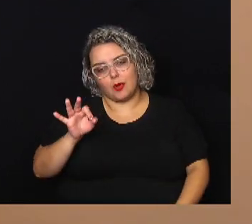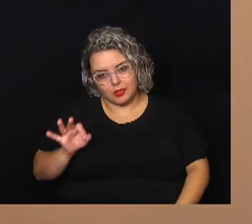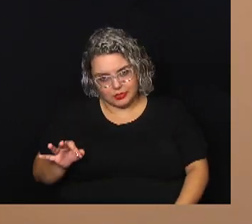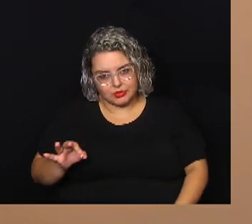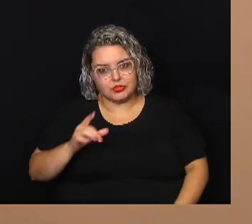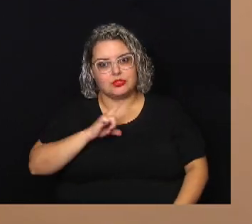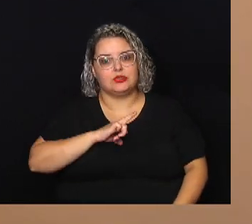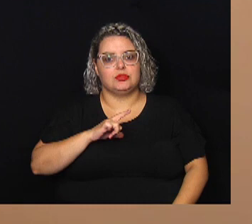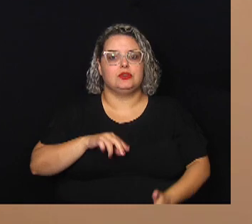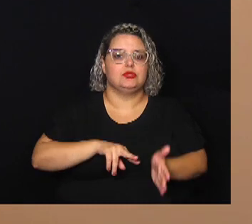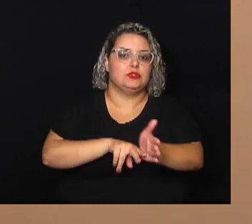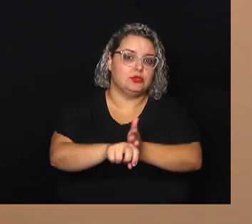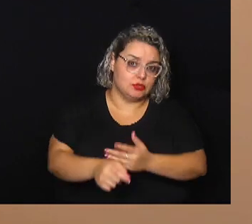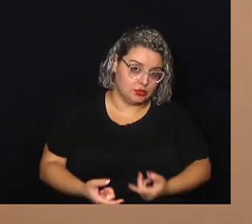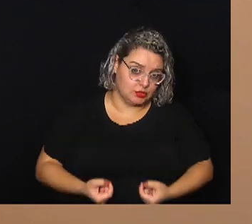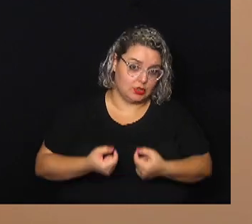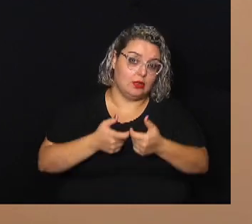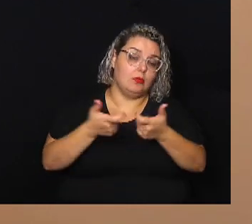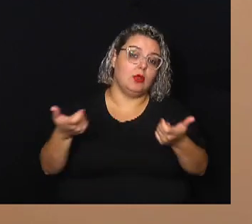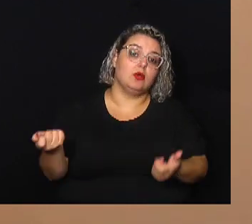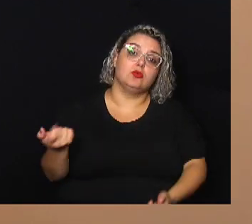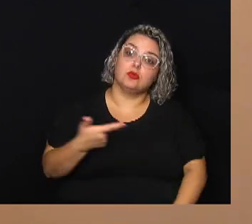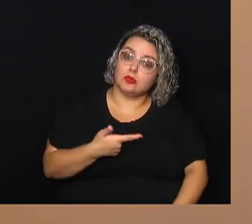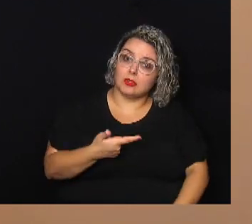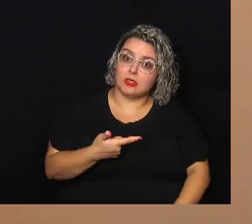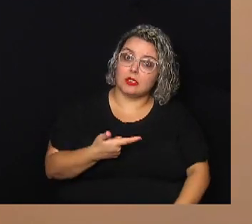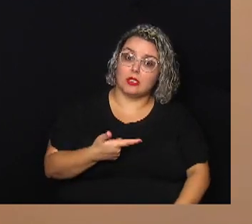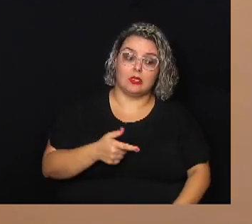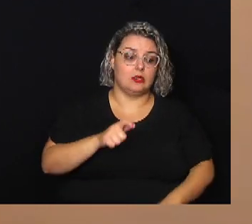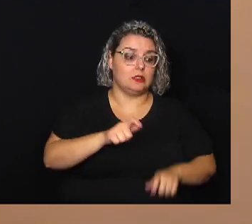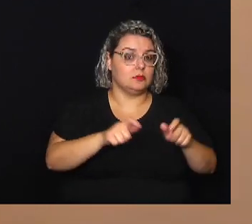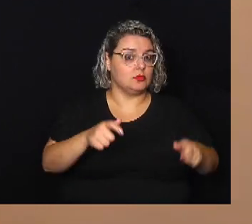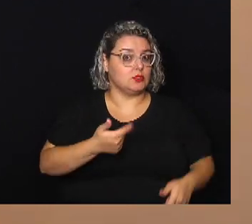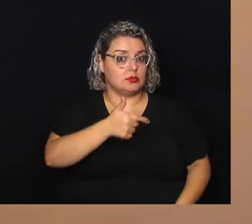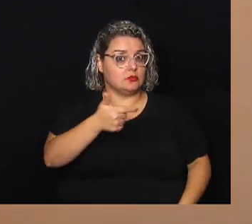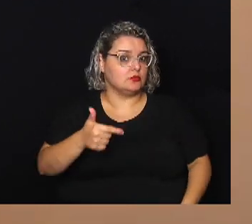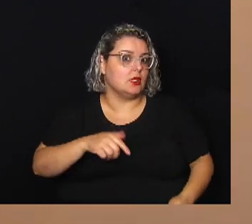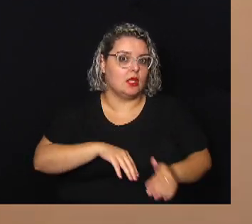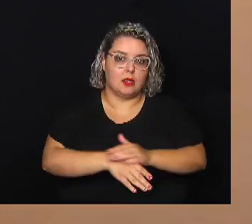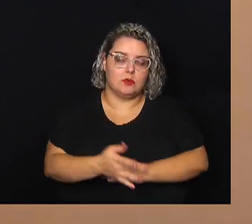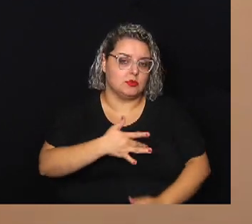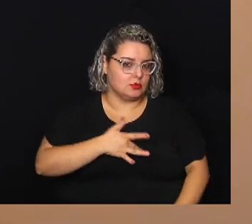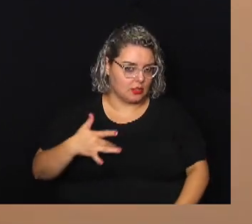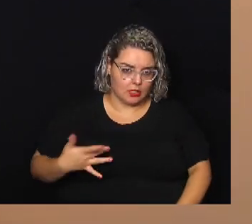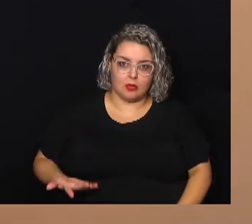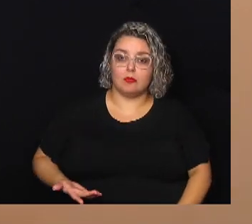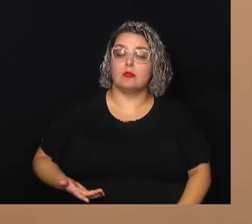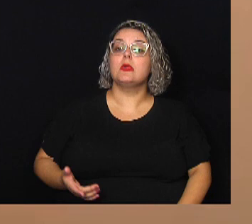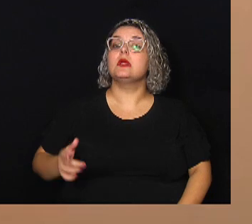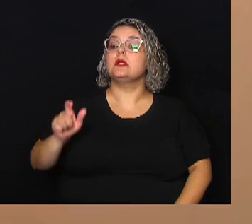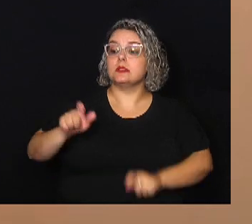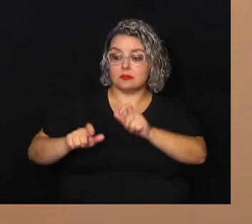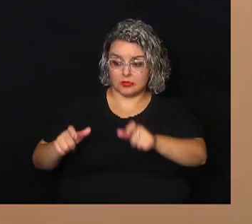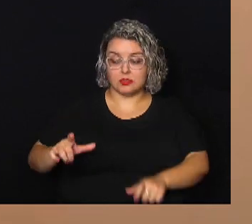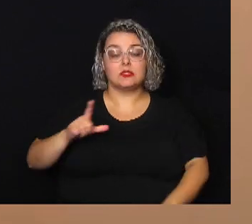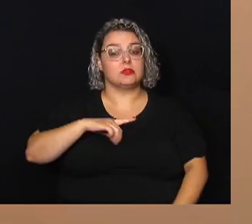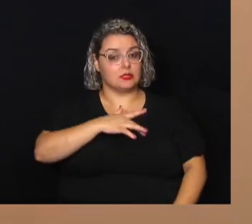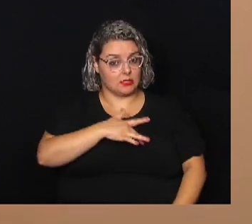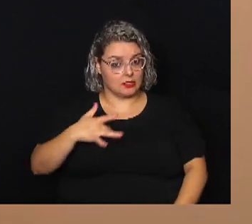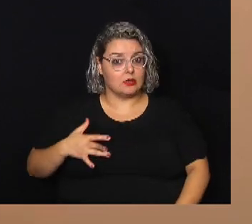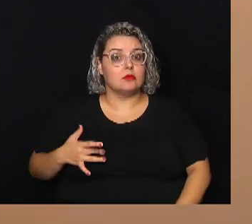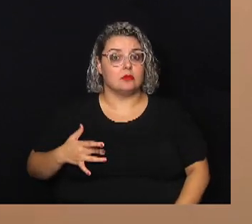um diagnóstico de câncer é maior em quem não tem hábitos saudáveis. Mas quem tem hábitos saudáveis também pode ter o diagnóstico